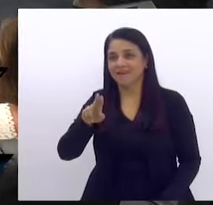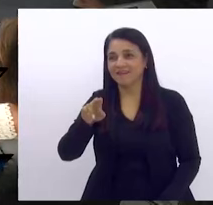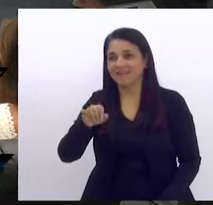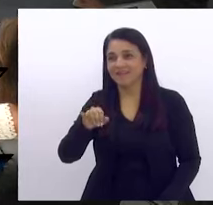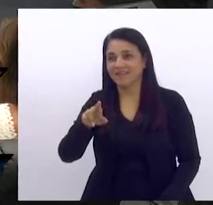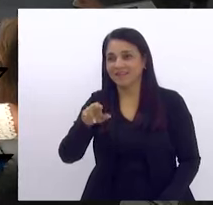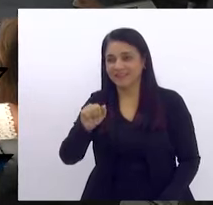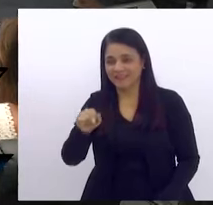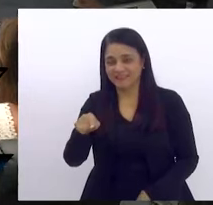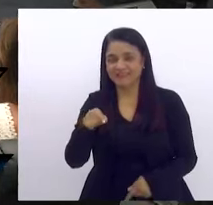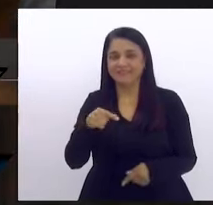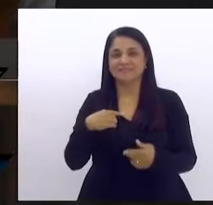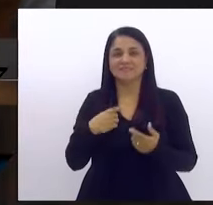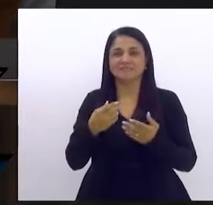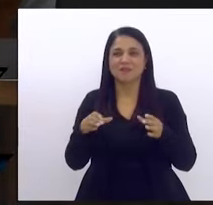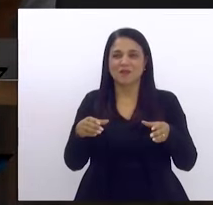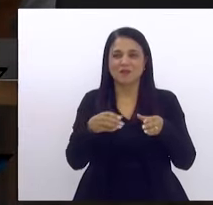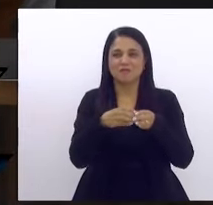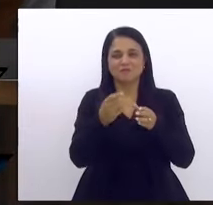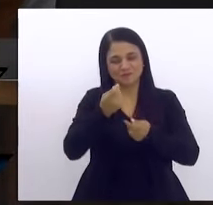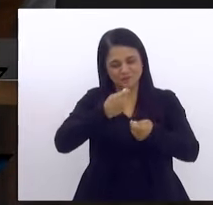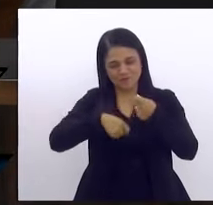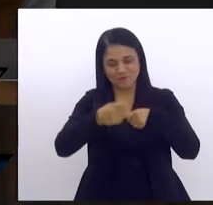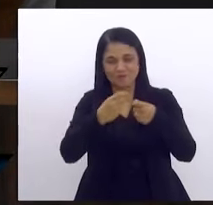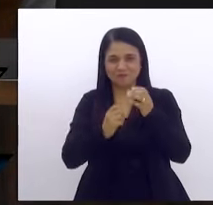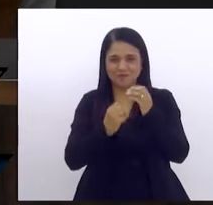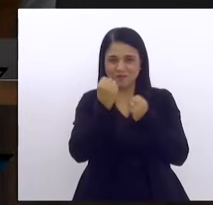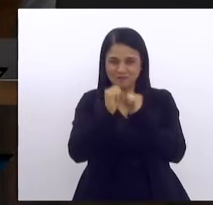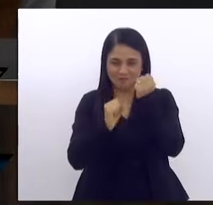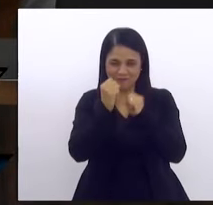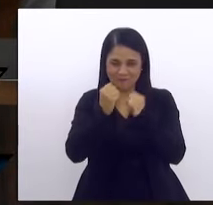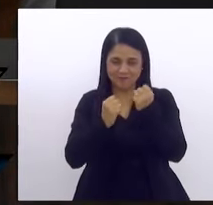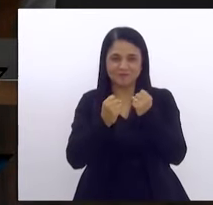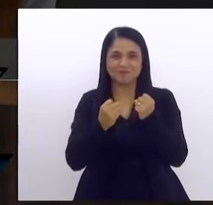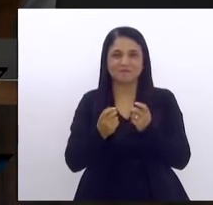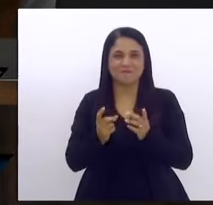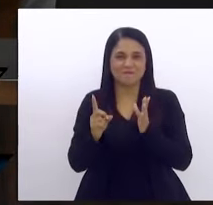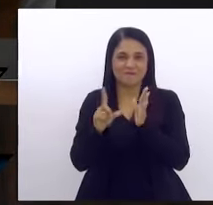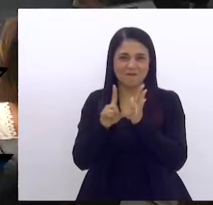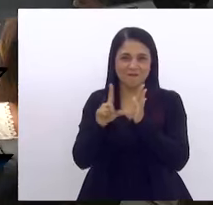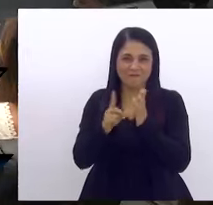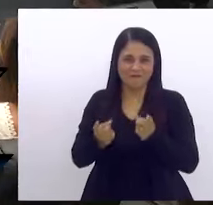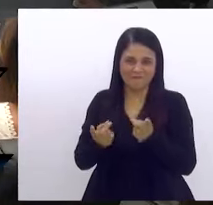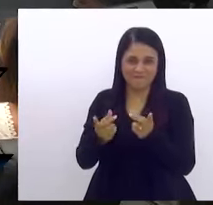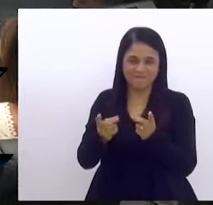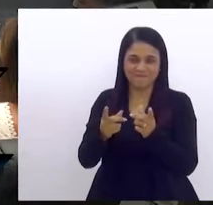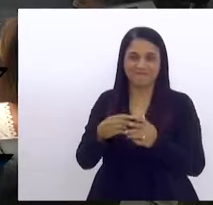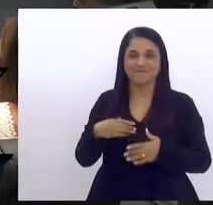Pela Comissão de Economia, Indústria e Comércio, deputado Anderson Moraes.